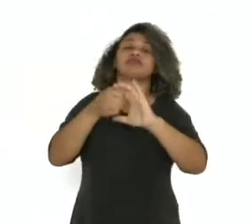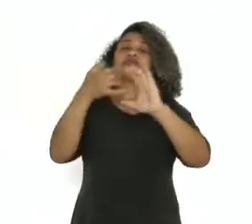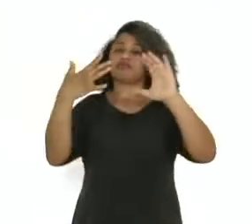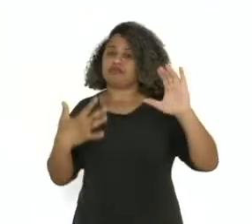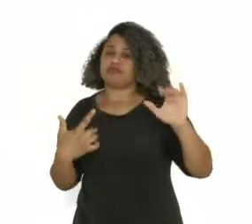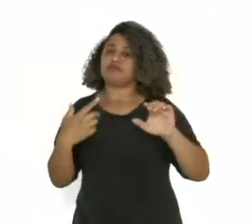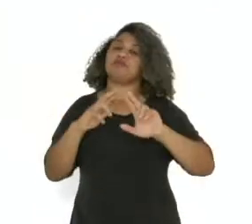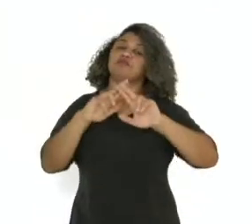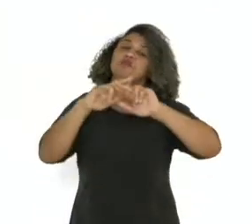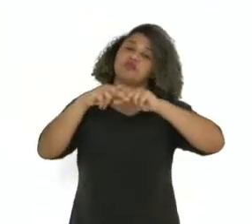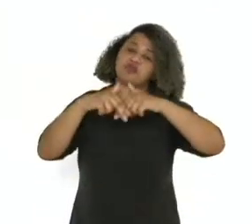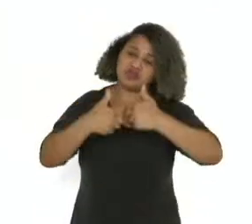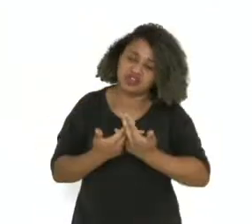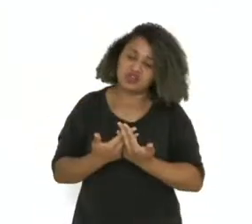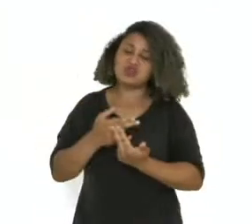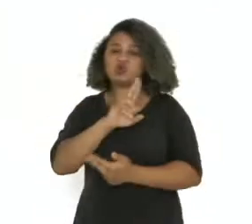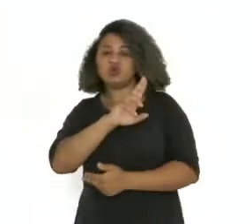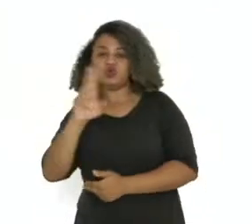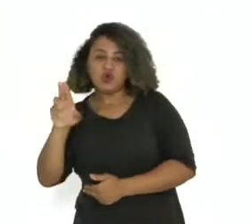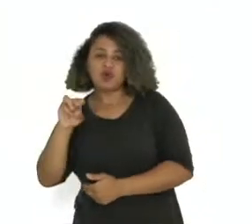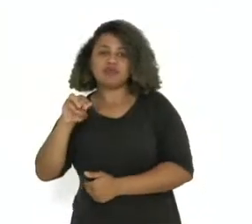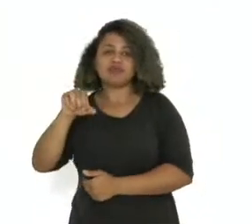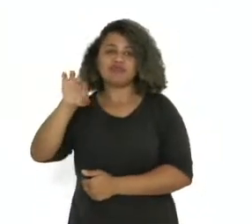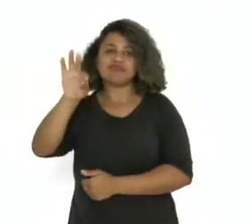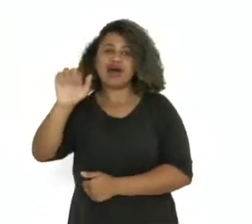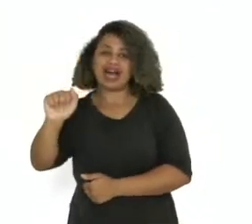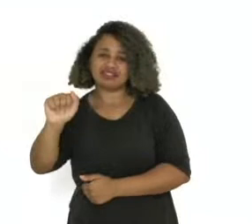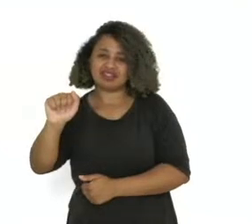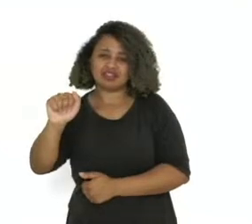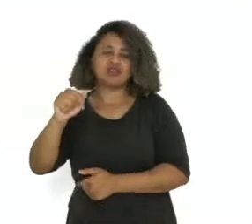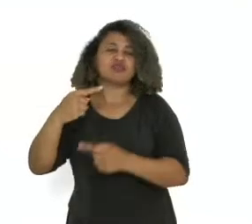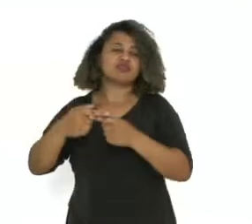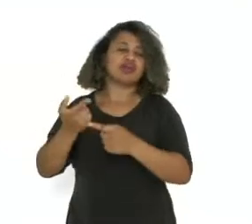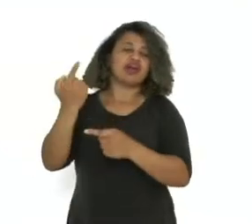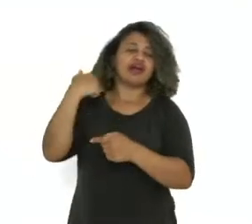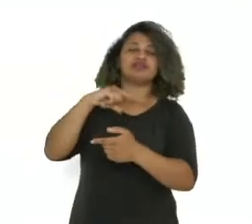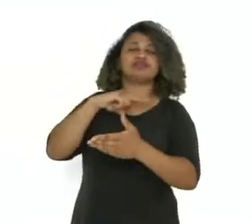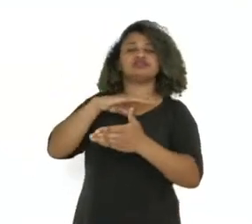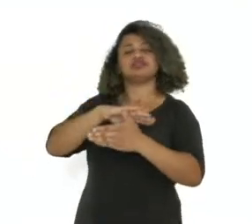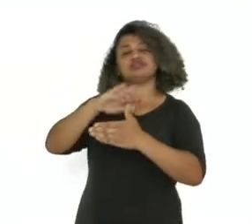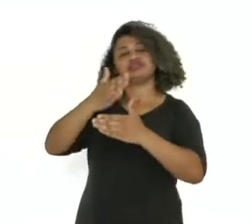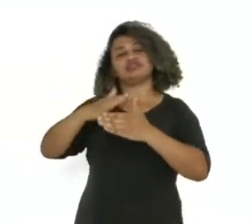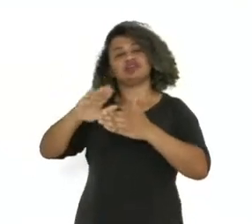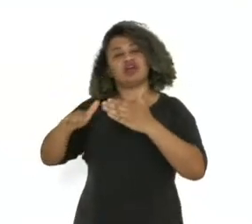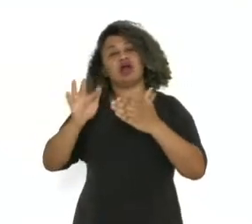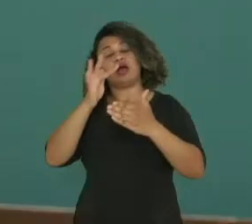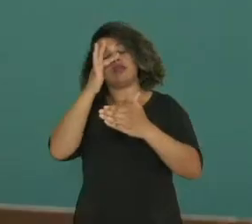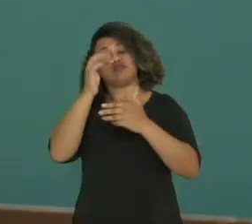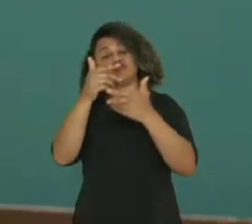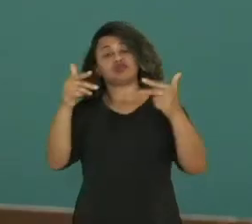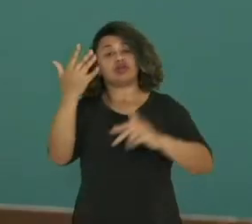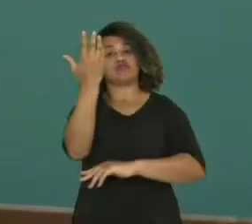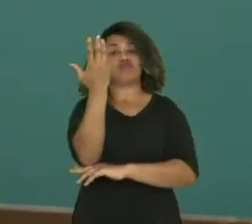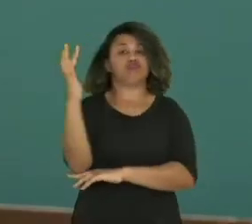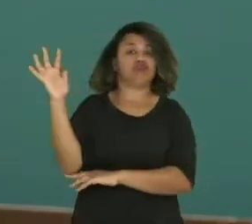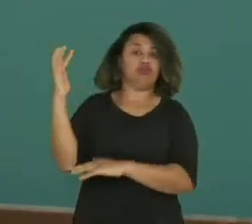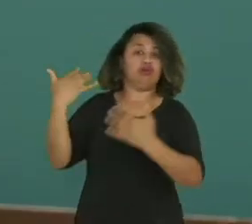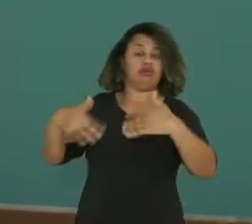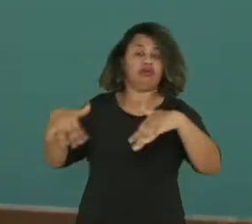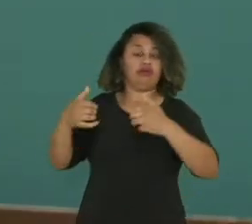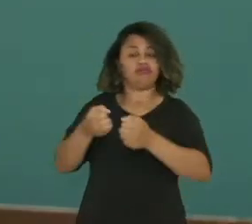ela é chamada de Zona da Mata. A área onde a gente tinha ali uma vegetação abundante no Nordeste,